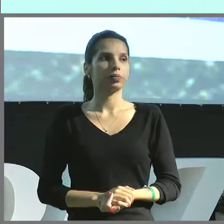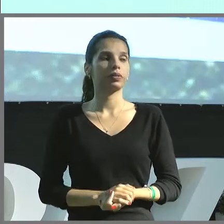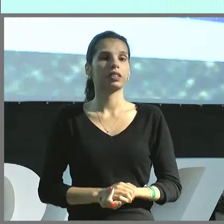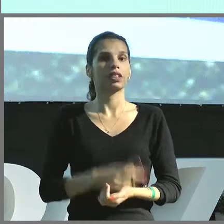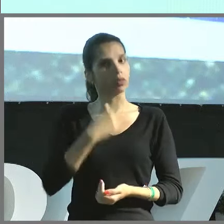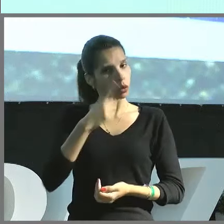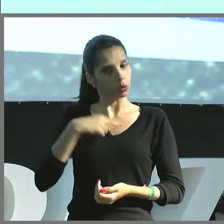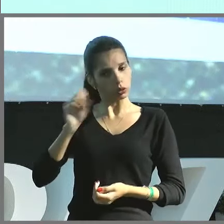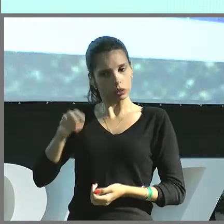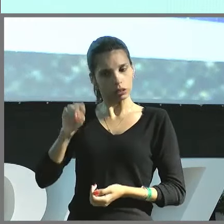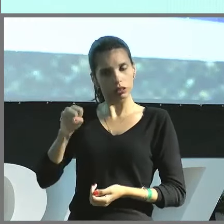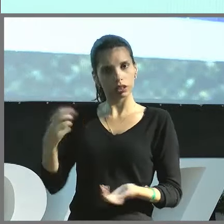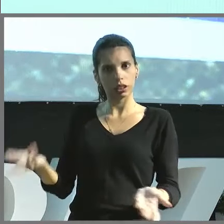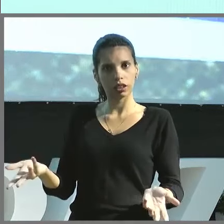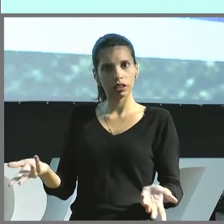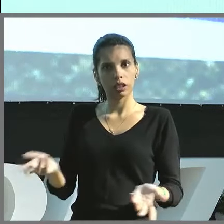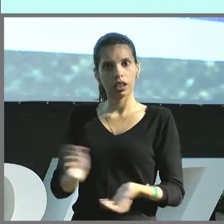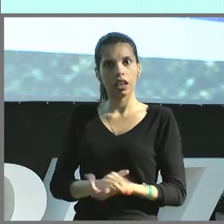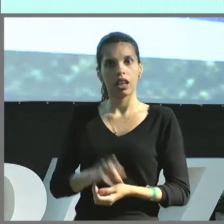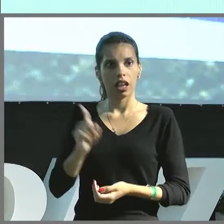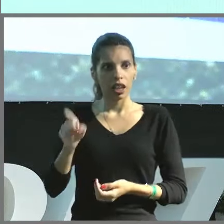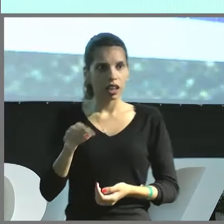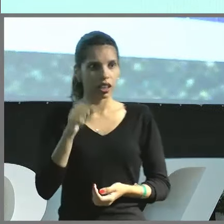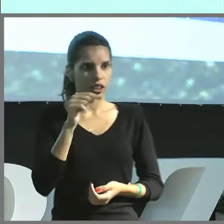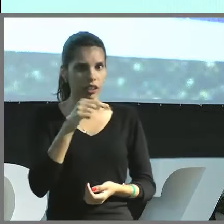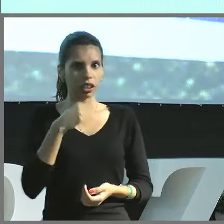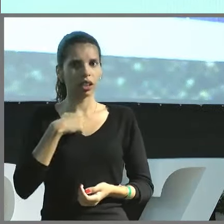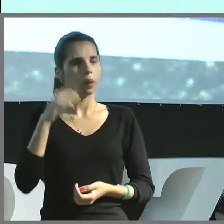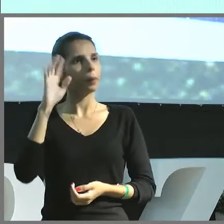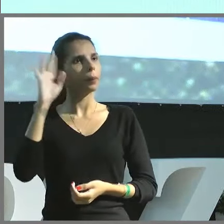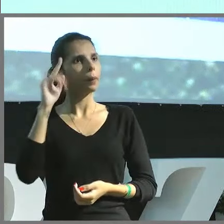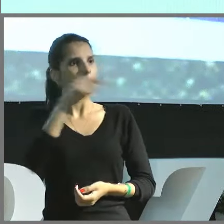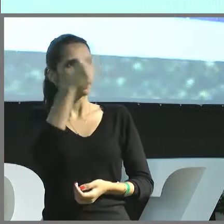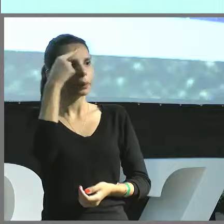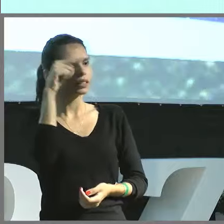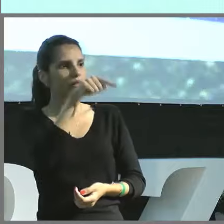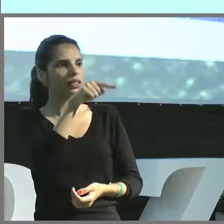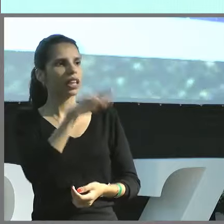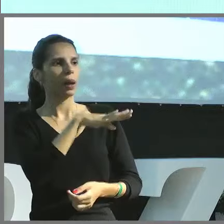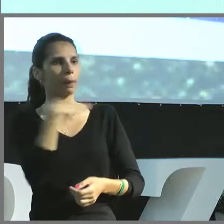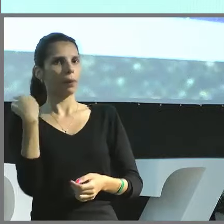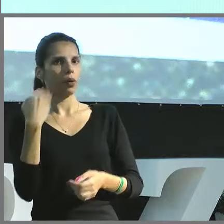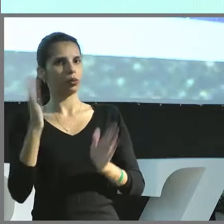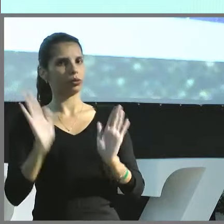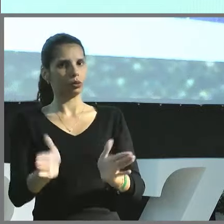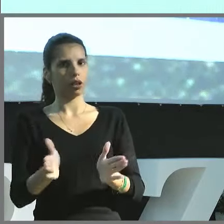Eu disse: sou. Ele disse: era, cara, eu estava pensando que tu era morto também.